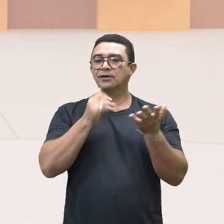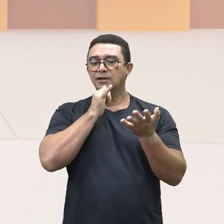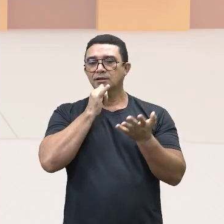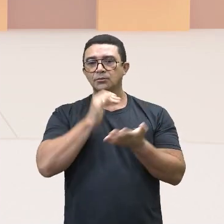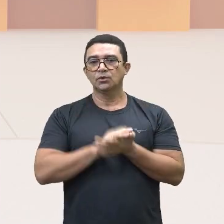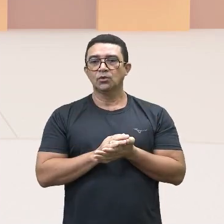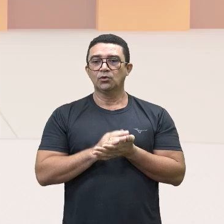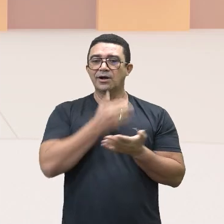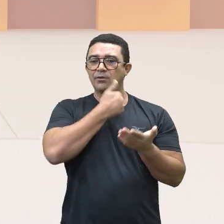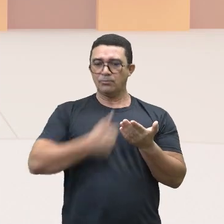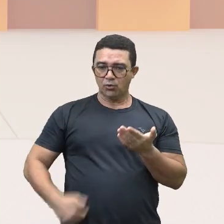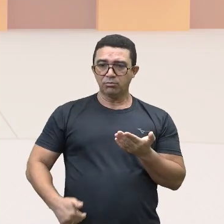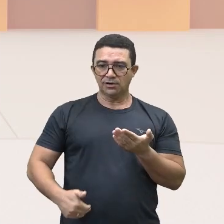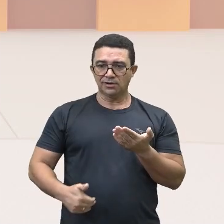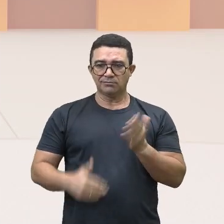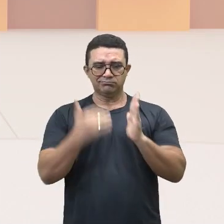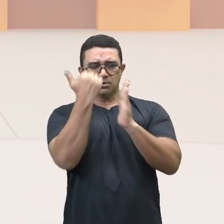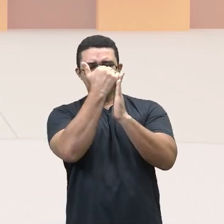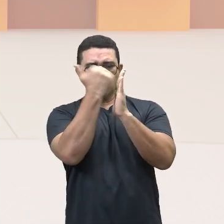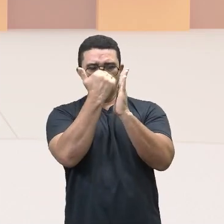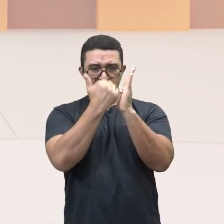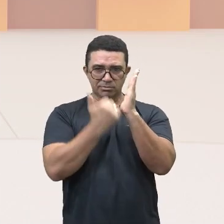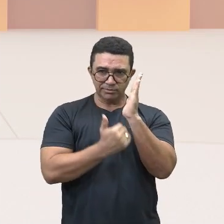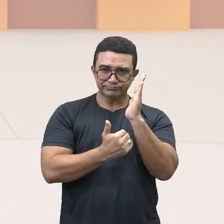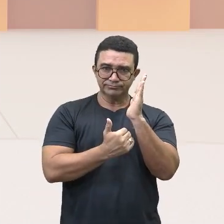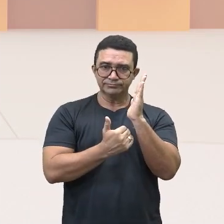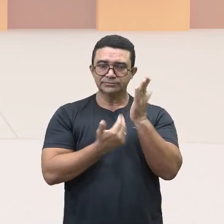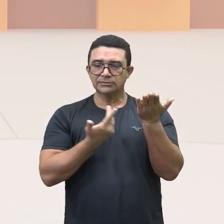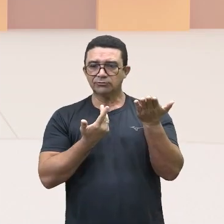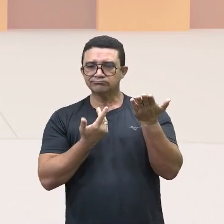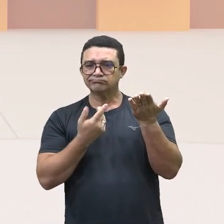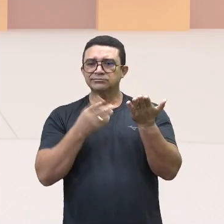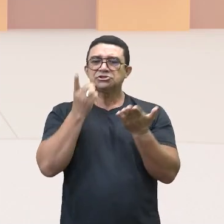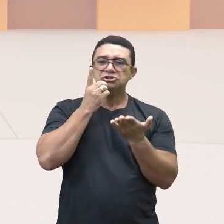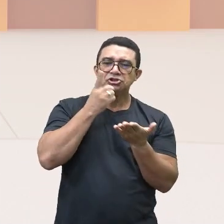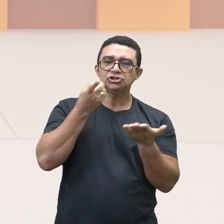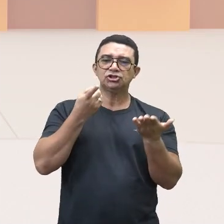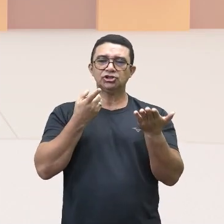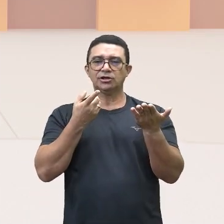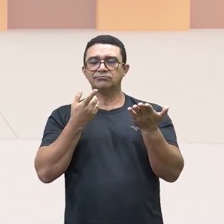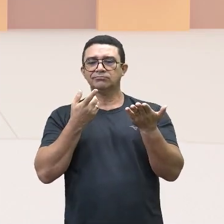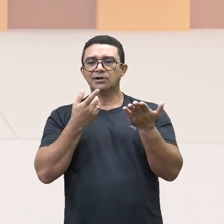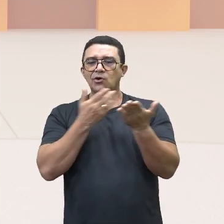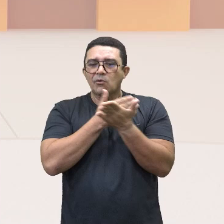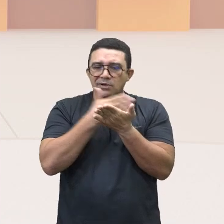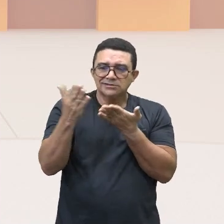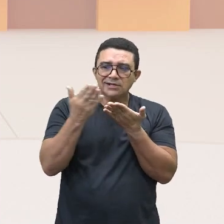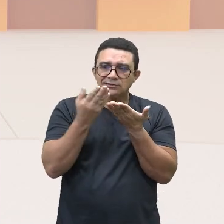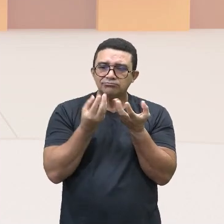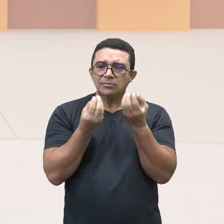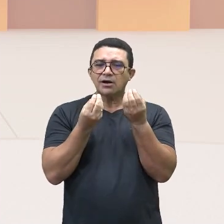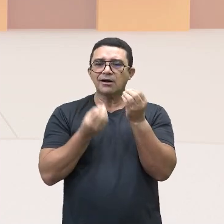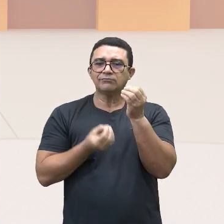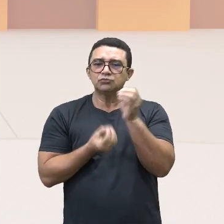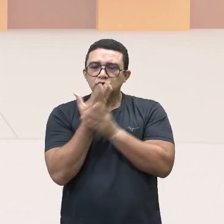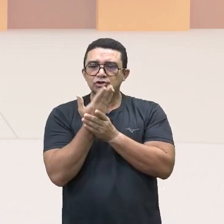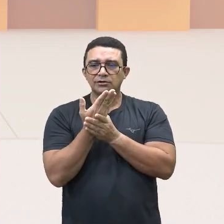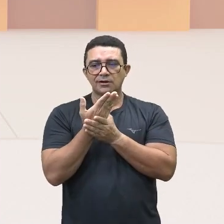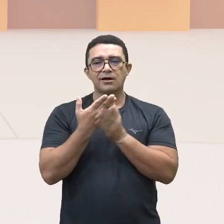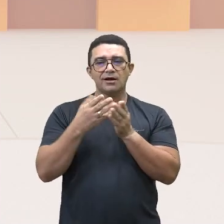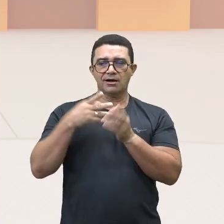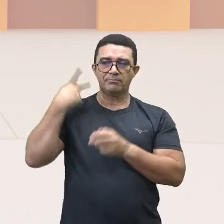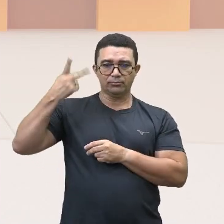vão fazer esse agendamento, aí vão criar datas para poder implementar a política. E